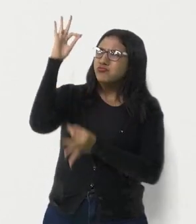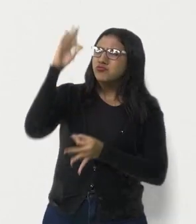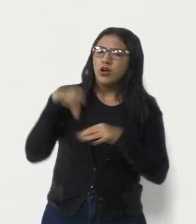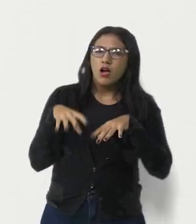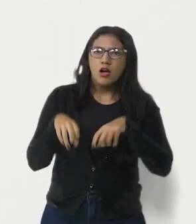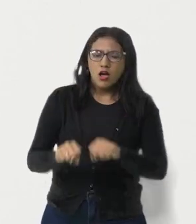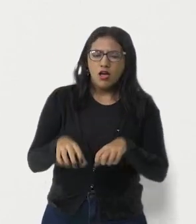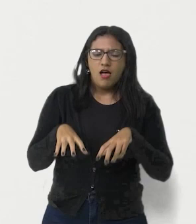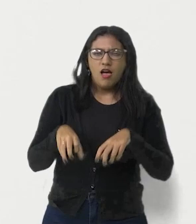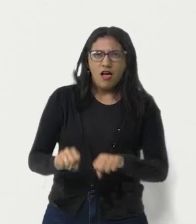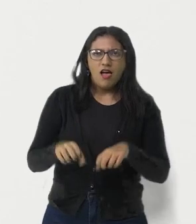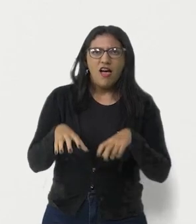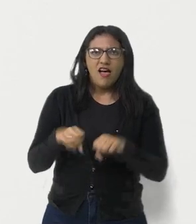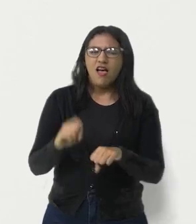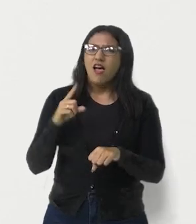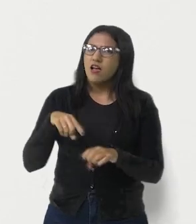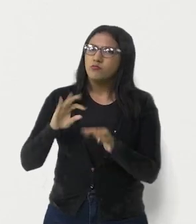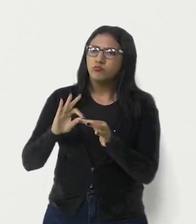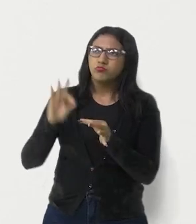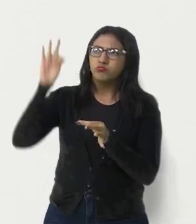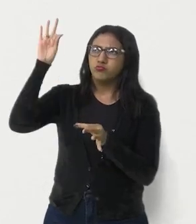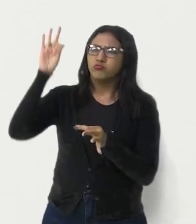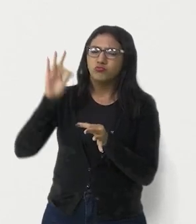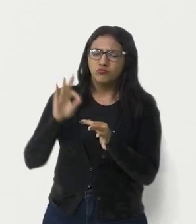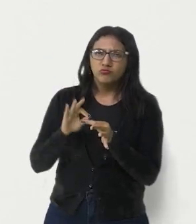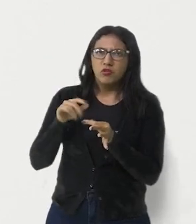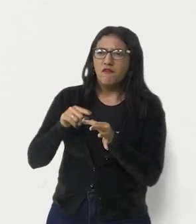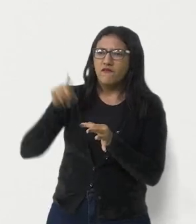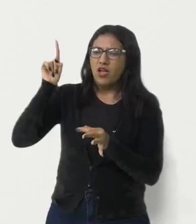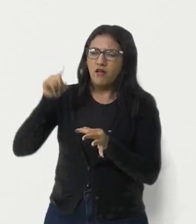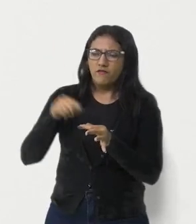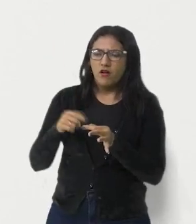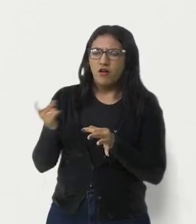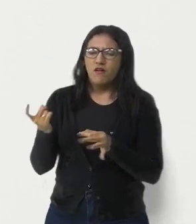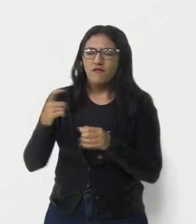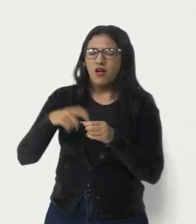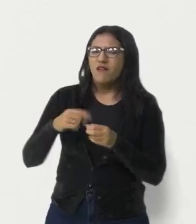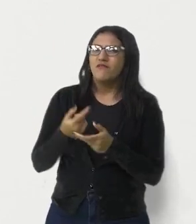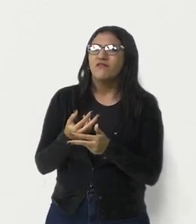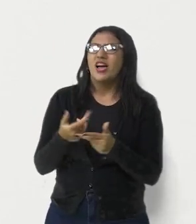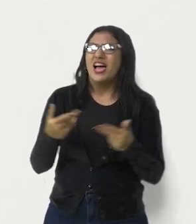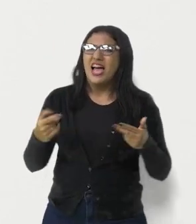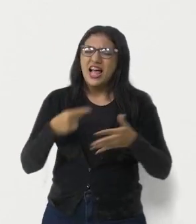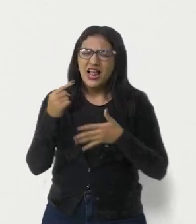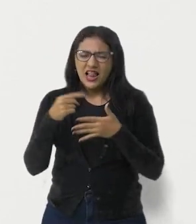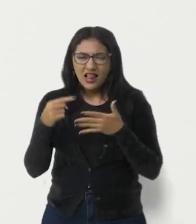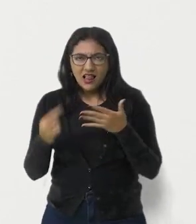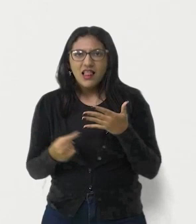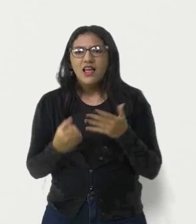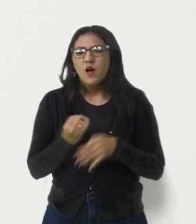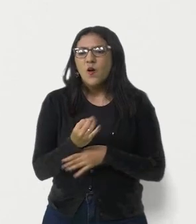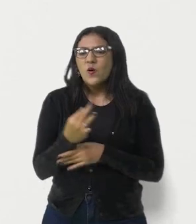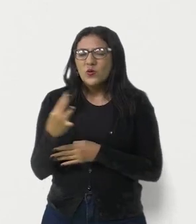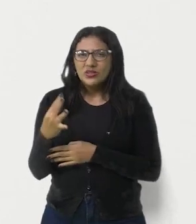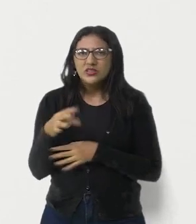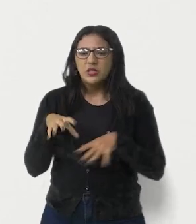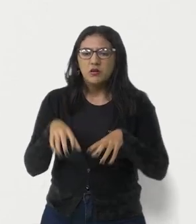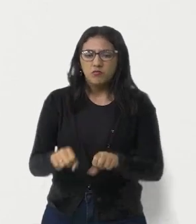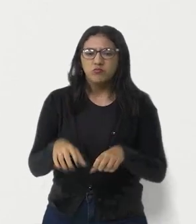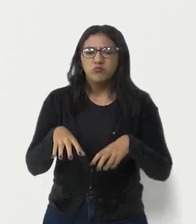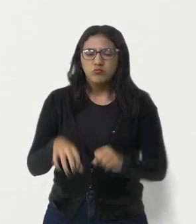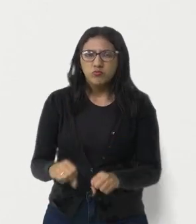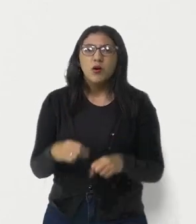num açaizeiro são muitas para ele poder atingir a quantidade que ele quer